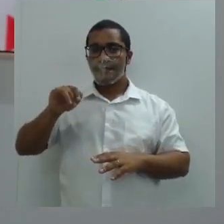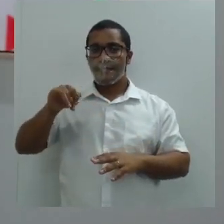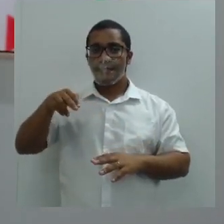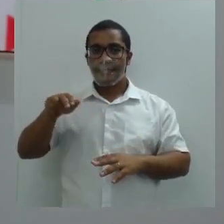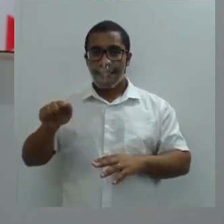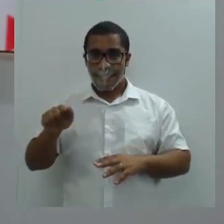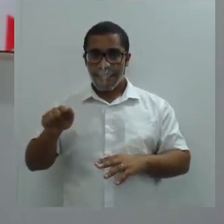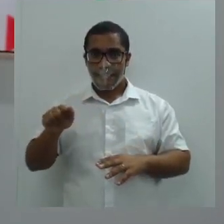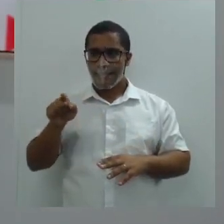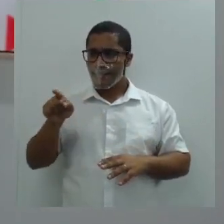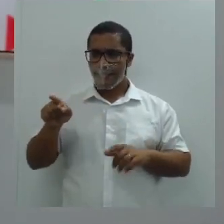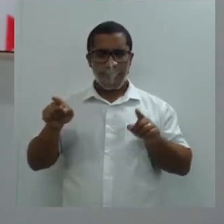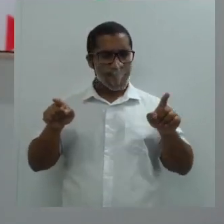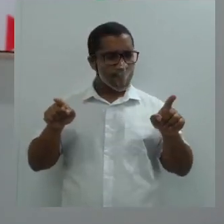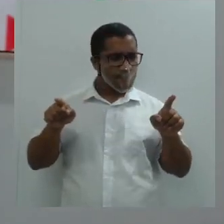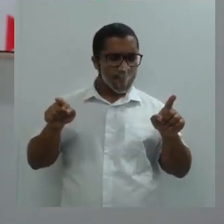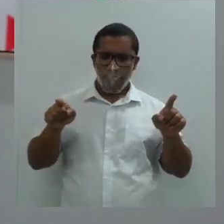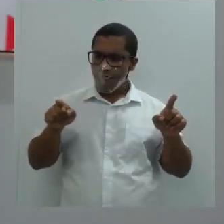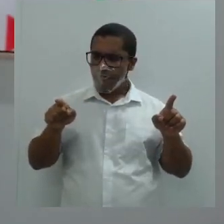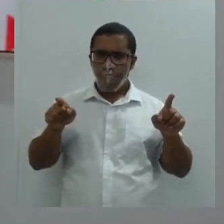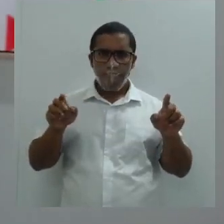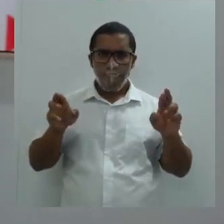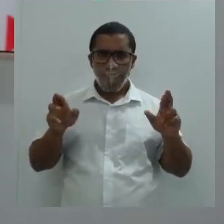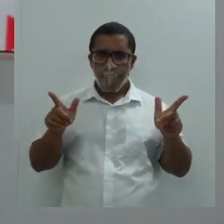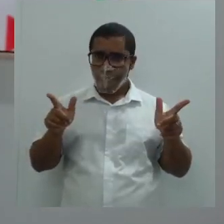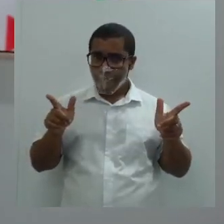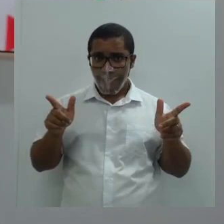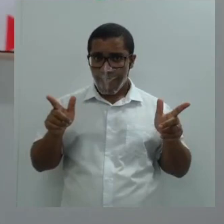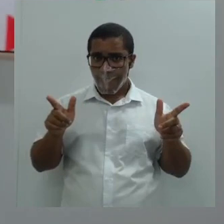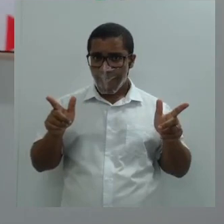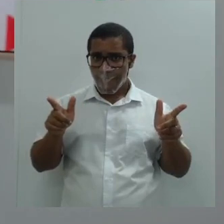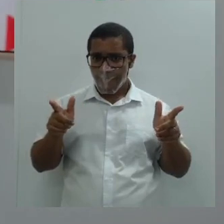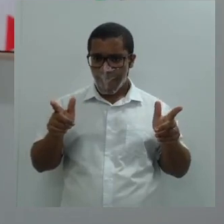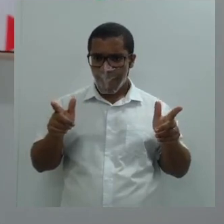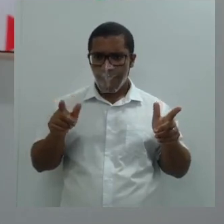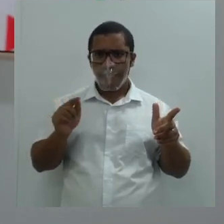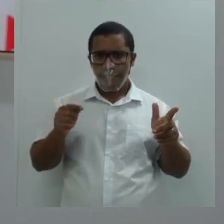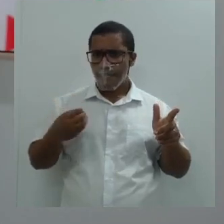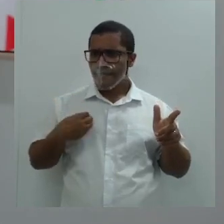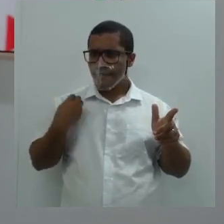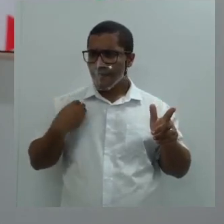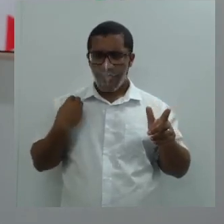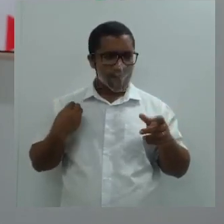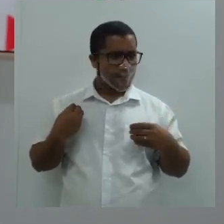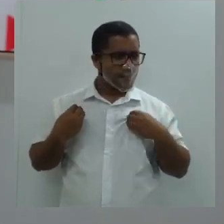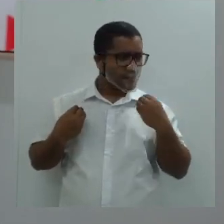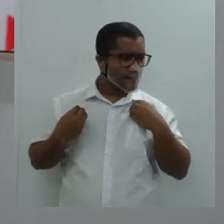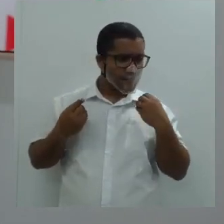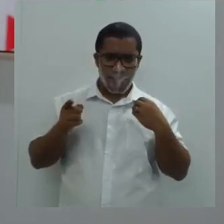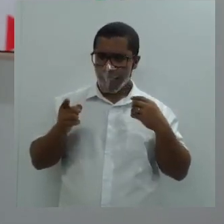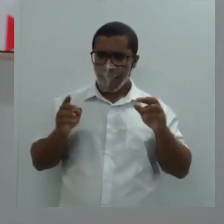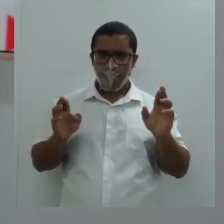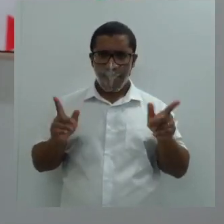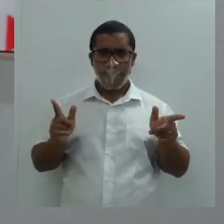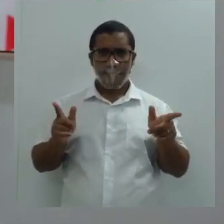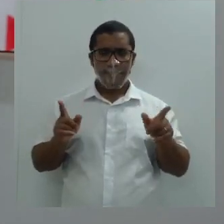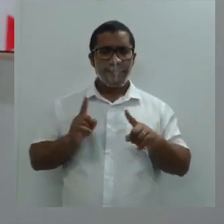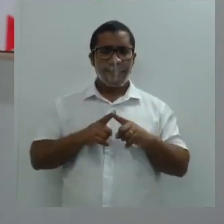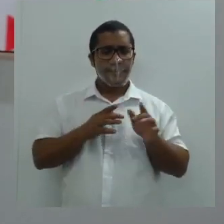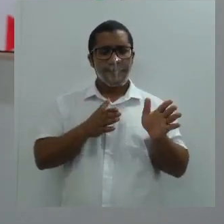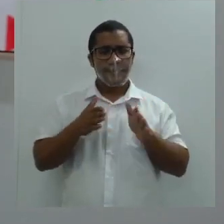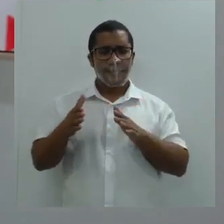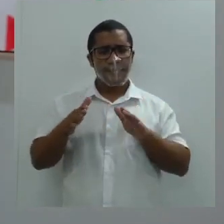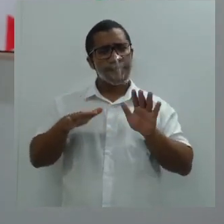talvez tenha uma forma diferenciada de se viverem, né? De se organizarem, né?